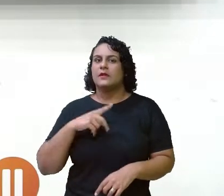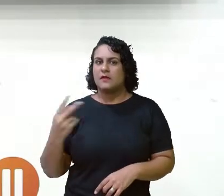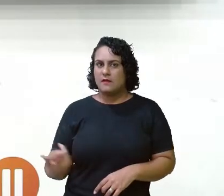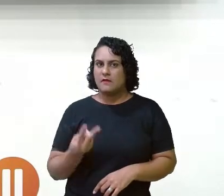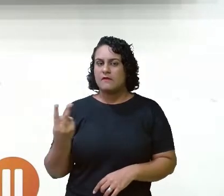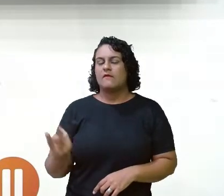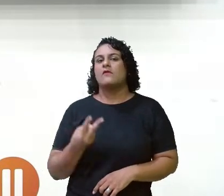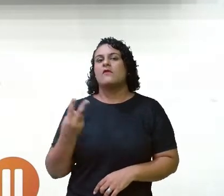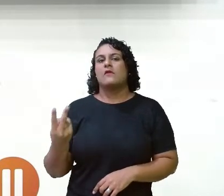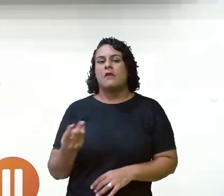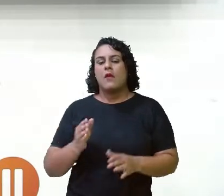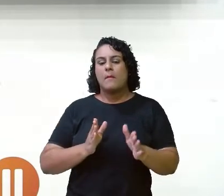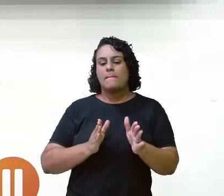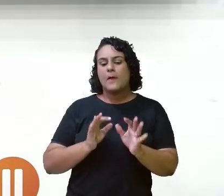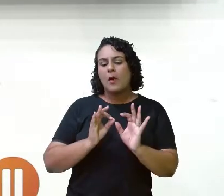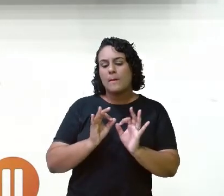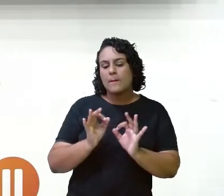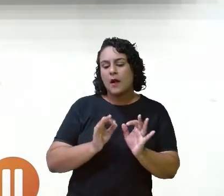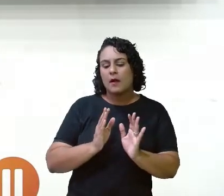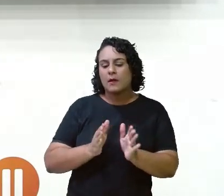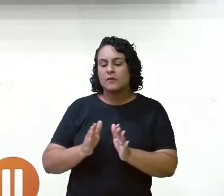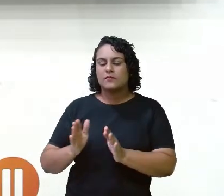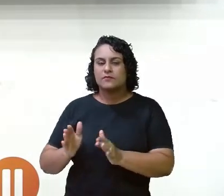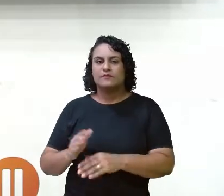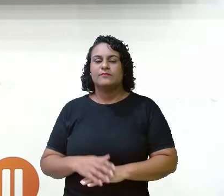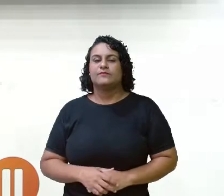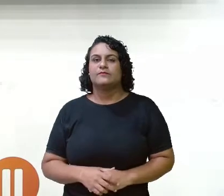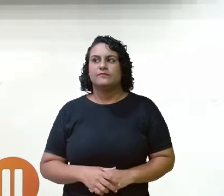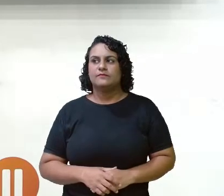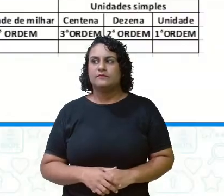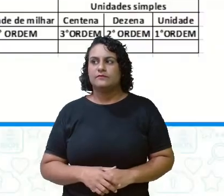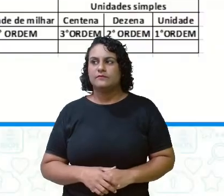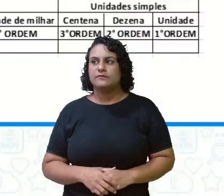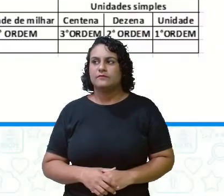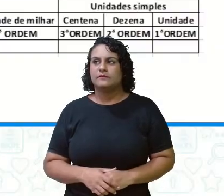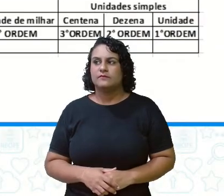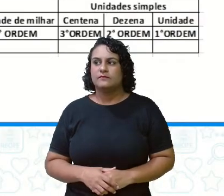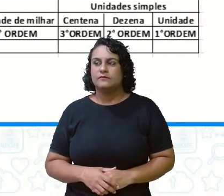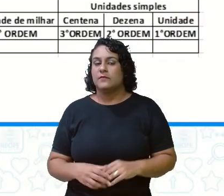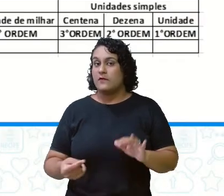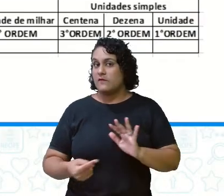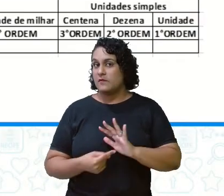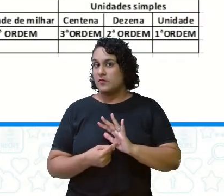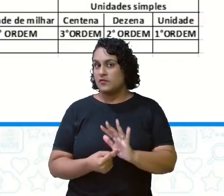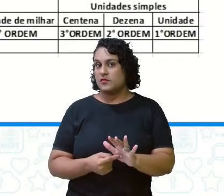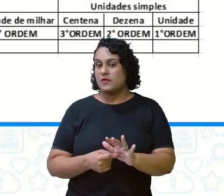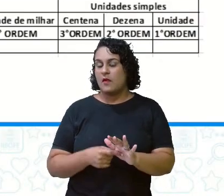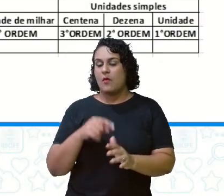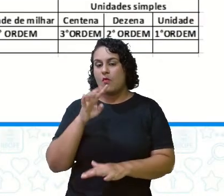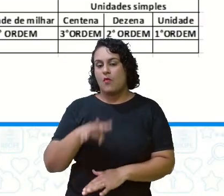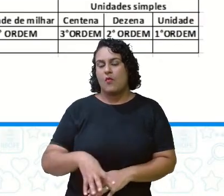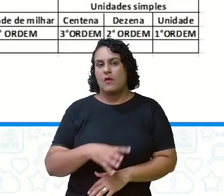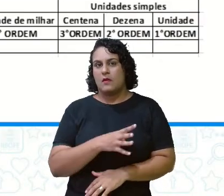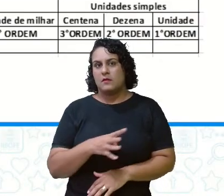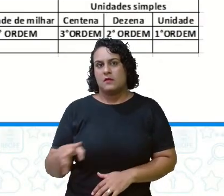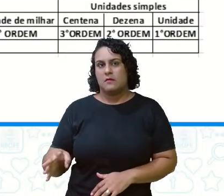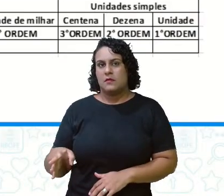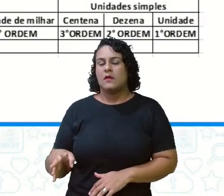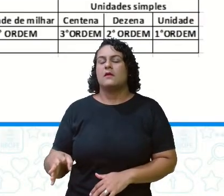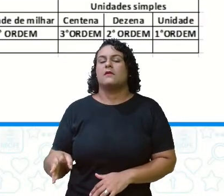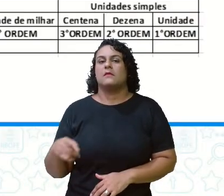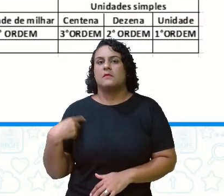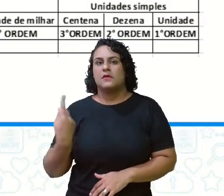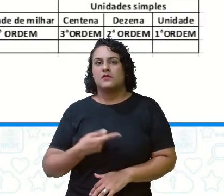valor posicional, tá certo? E eu trouxe um quadro de valor e lugar para a gente